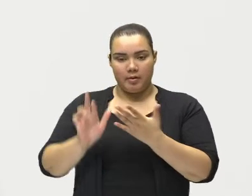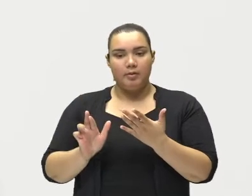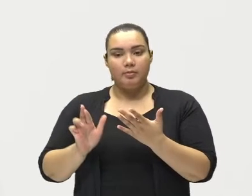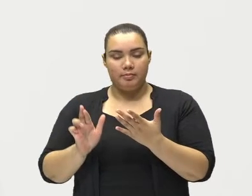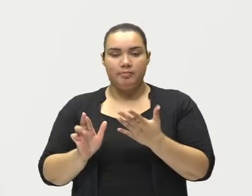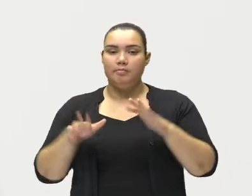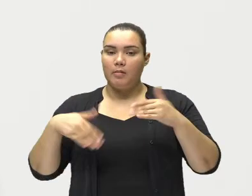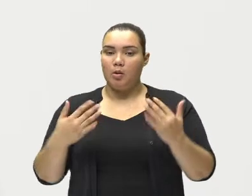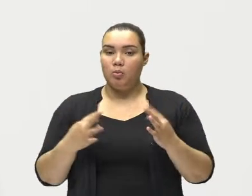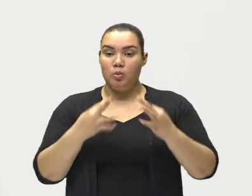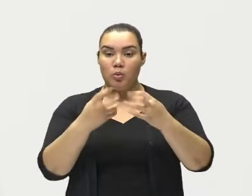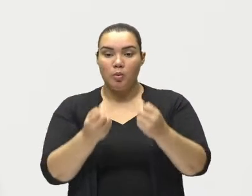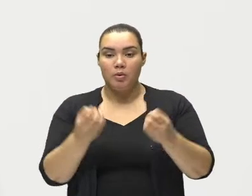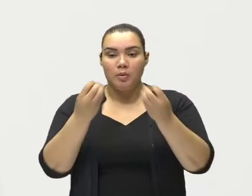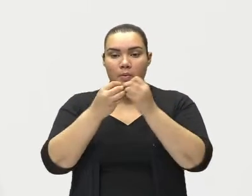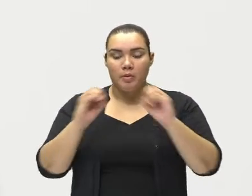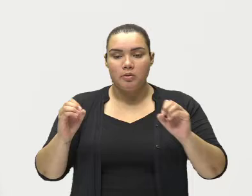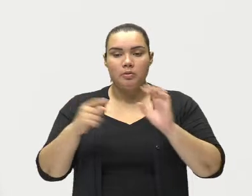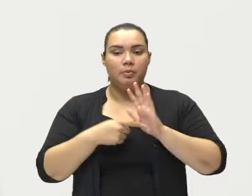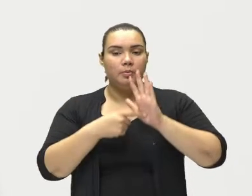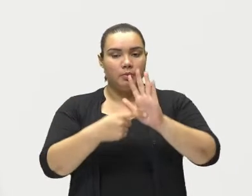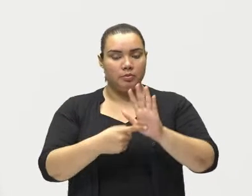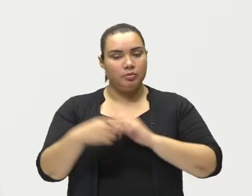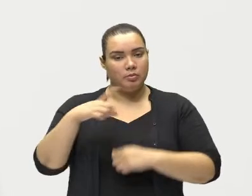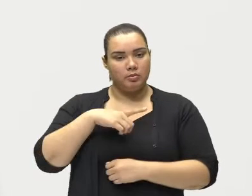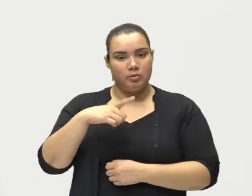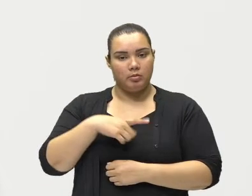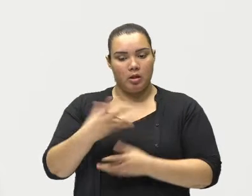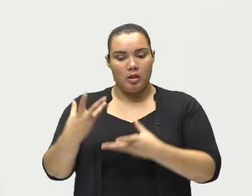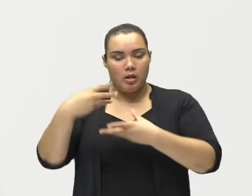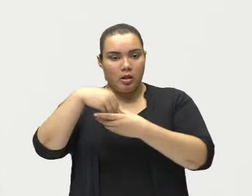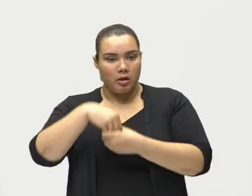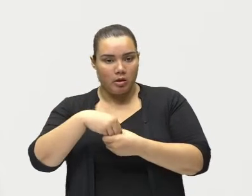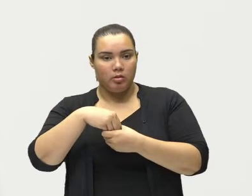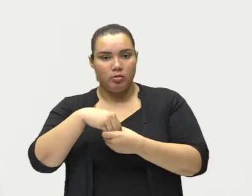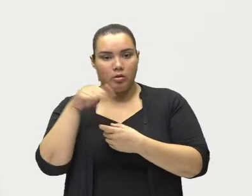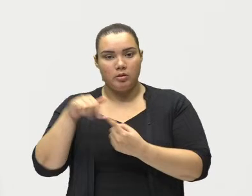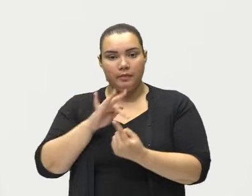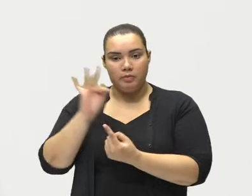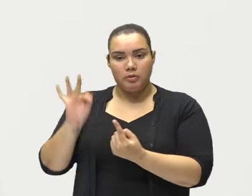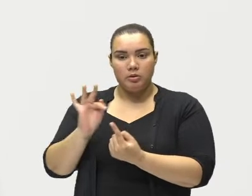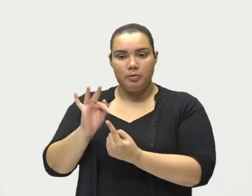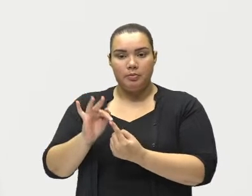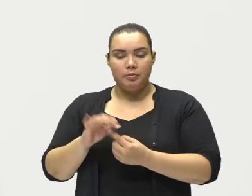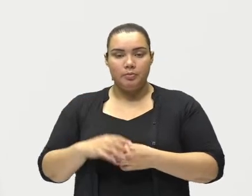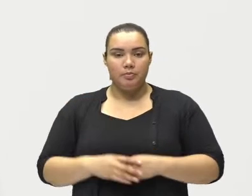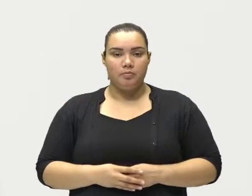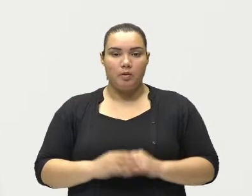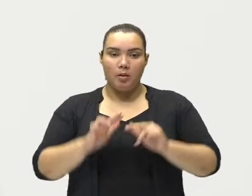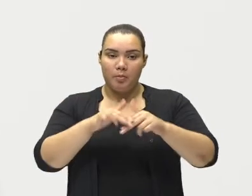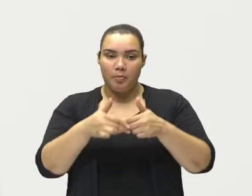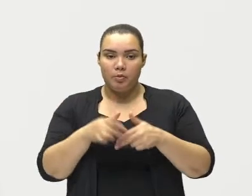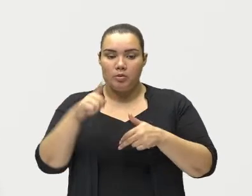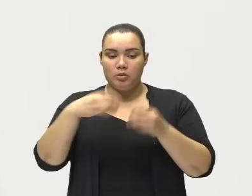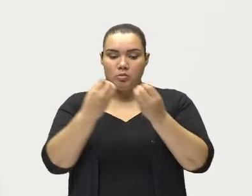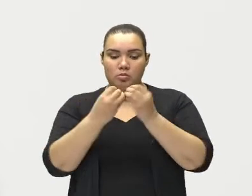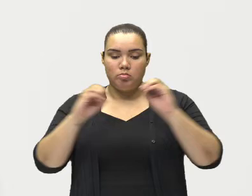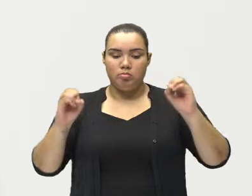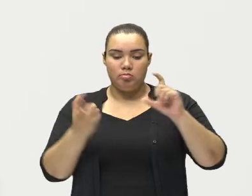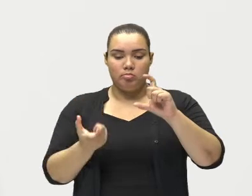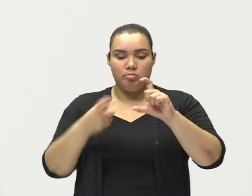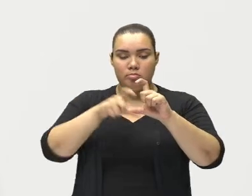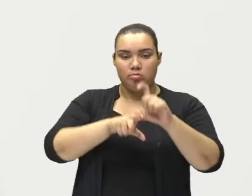Toda a oração subordinada ela vai indicar, ela vai ter esse papel. Então, por isso ela é uma oração